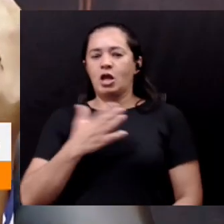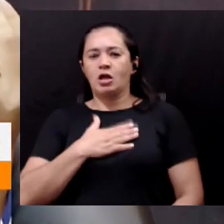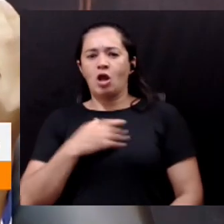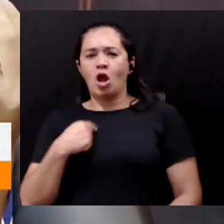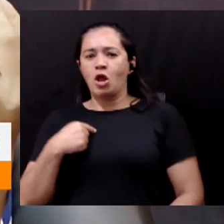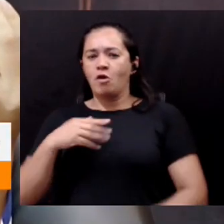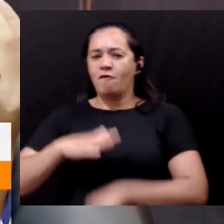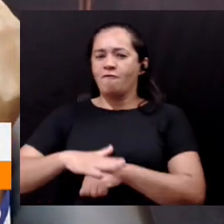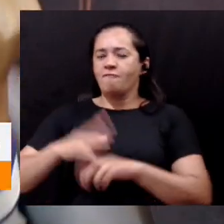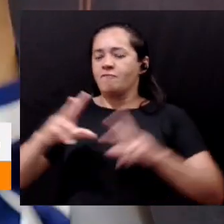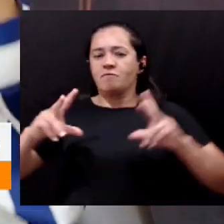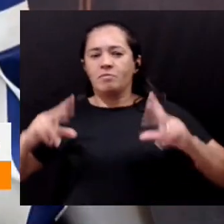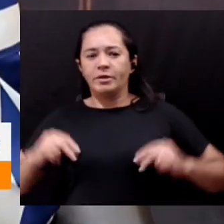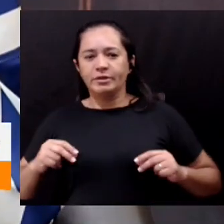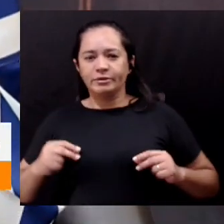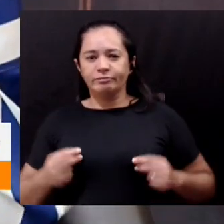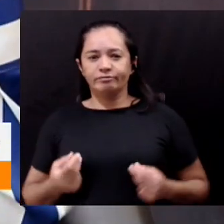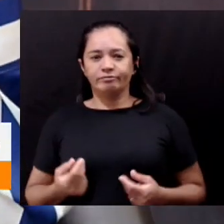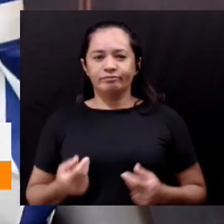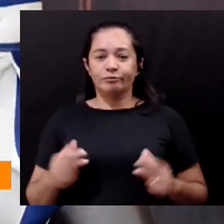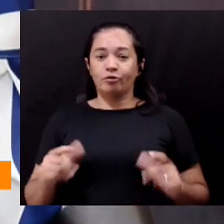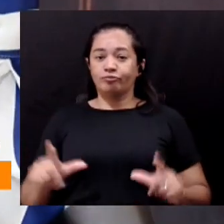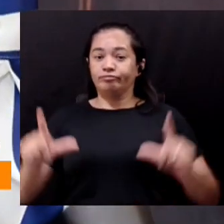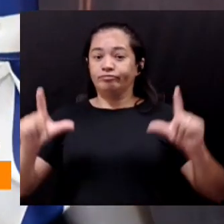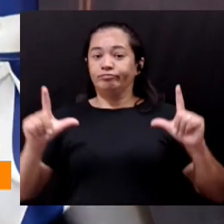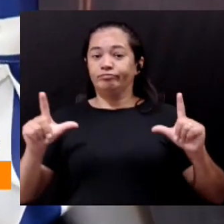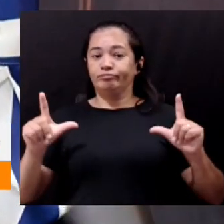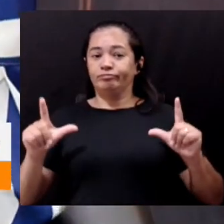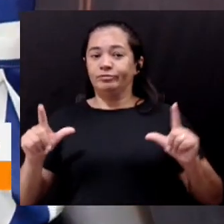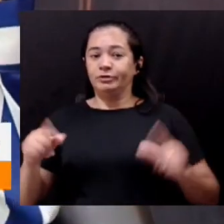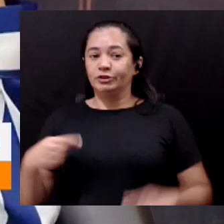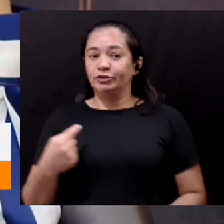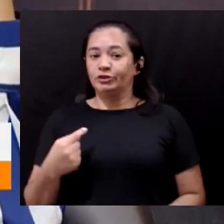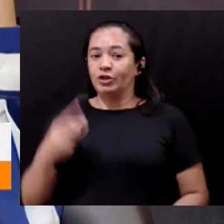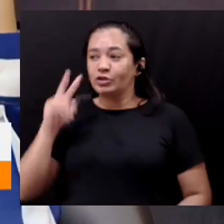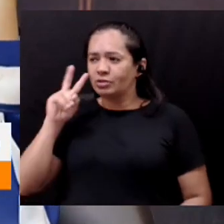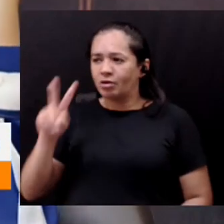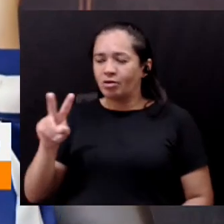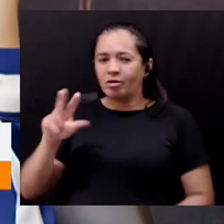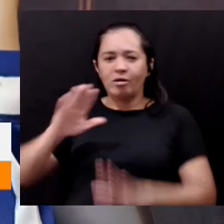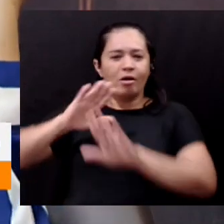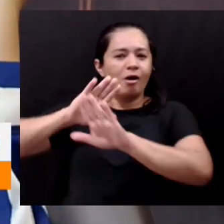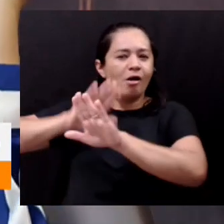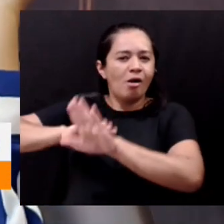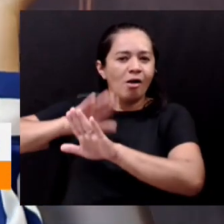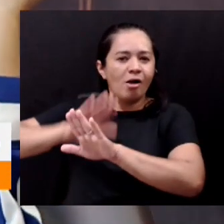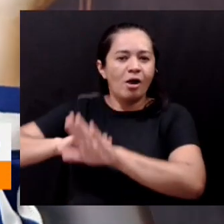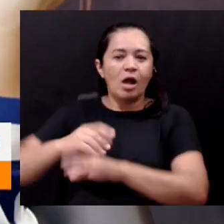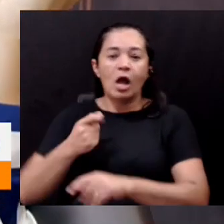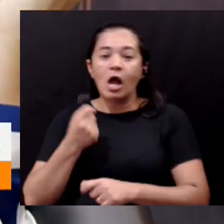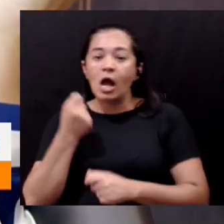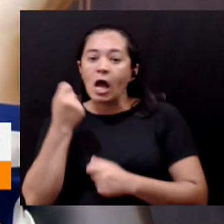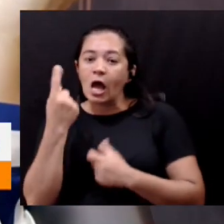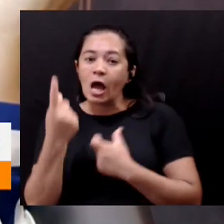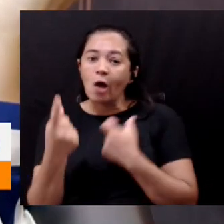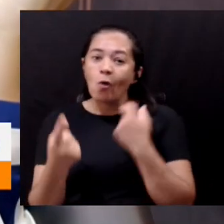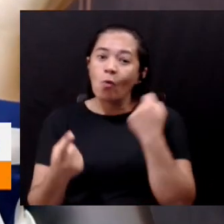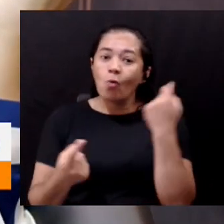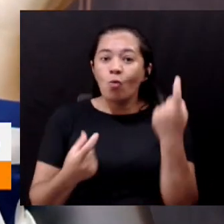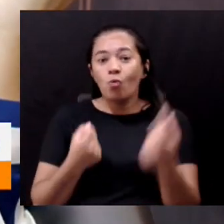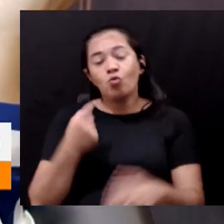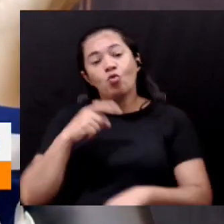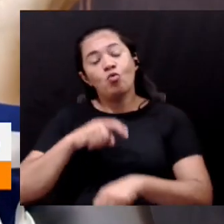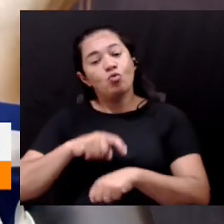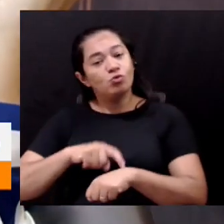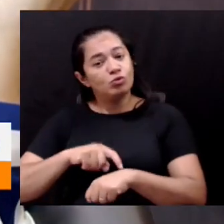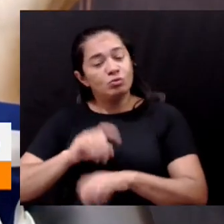o reconhecimento externo, só que a gente olha e a verdade é que, assim, são pequenos recortes de uma vida que muitas vezes é muito difícil.